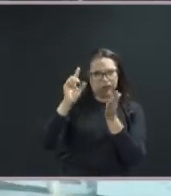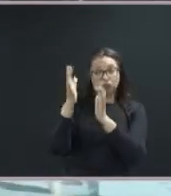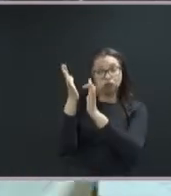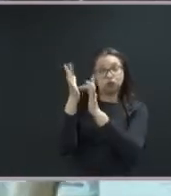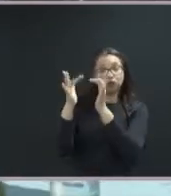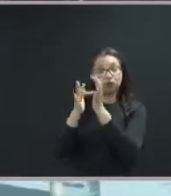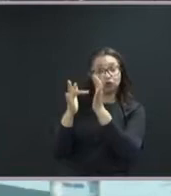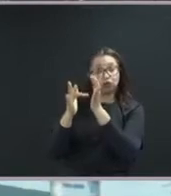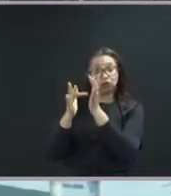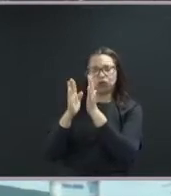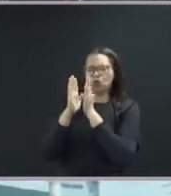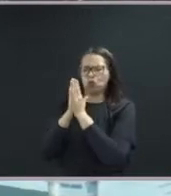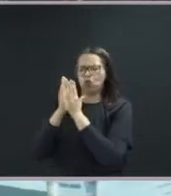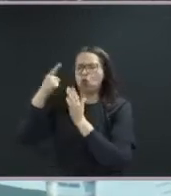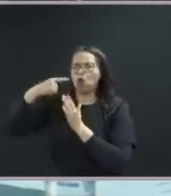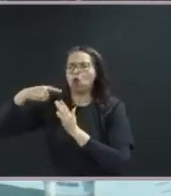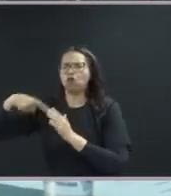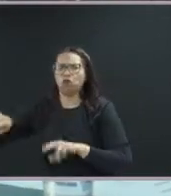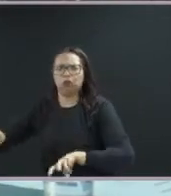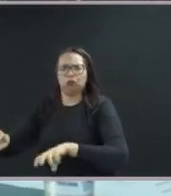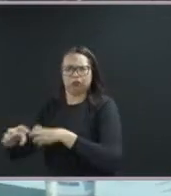ele,